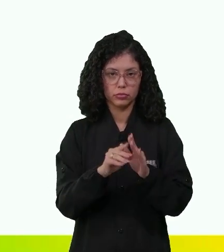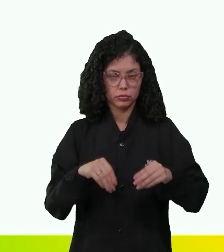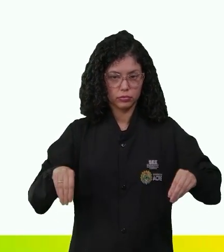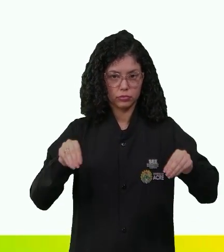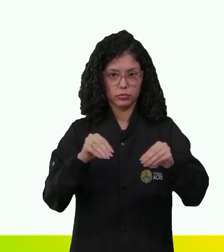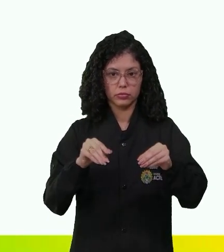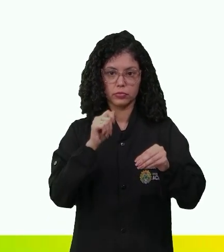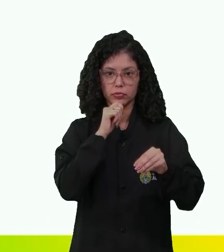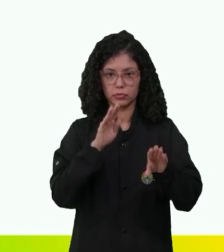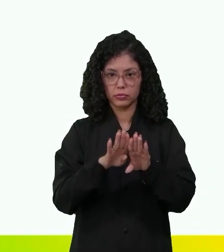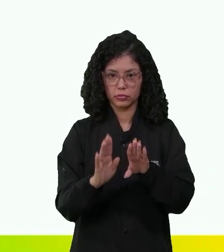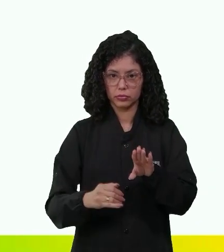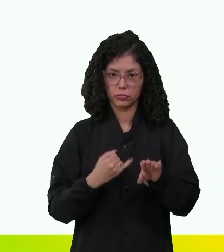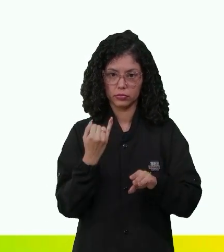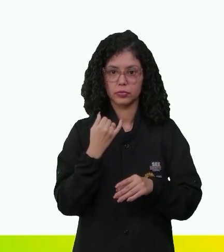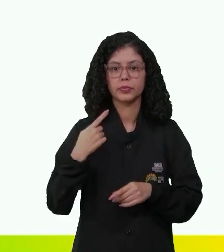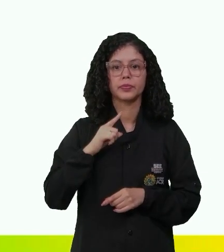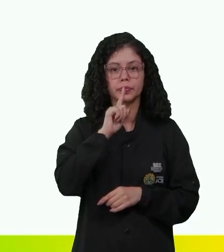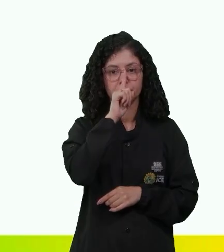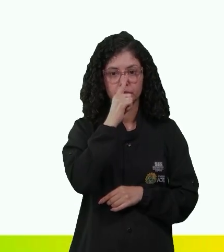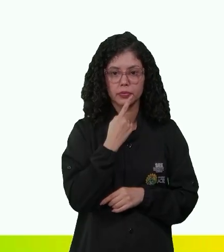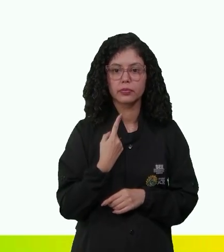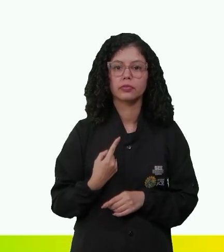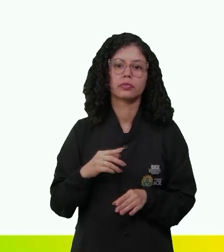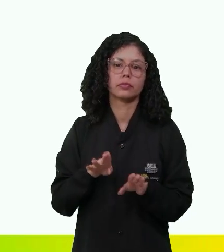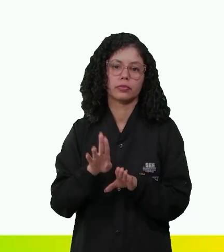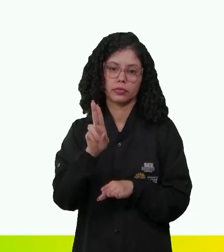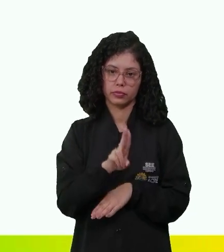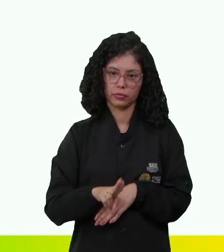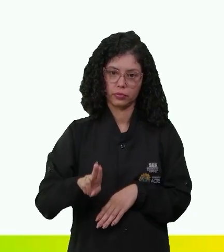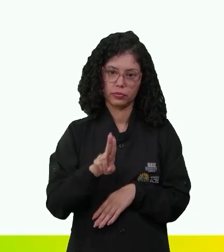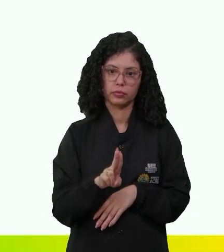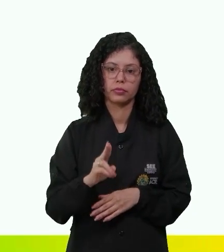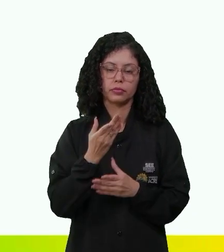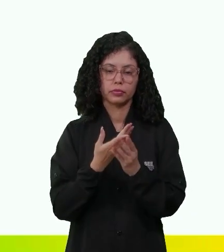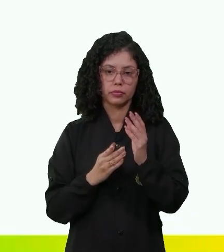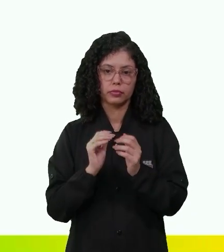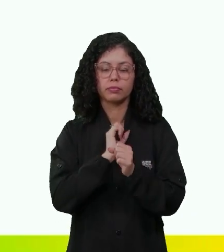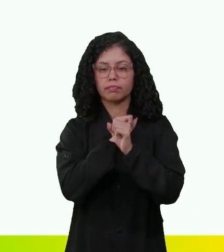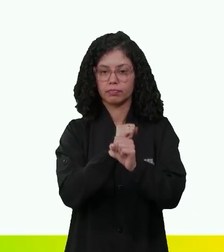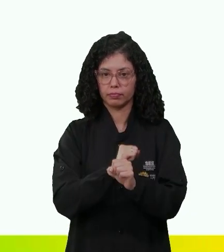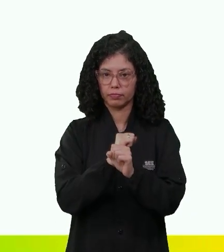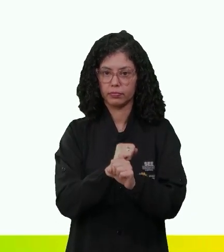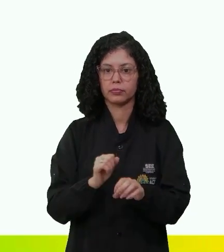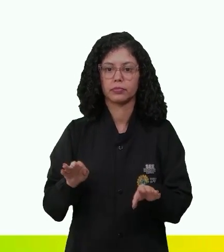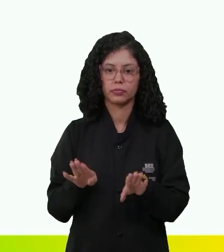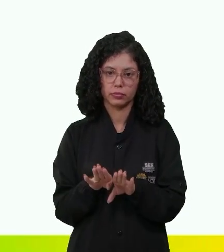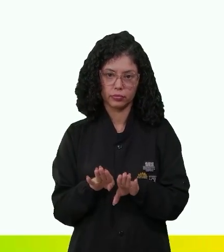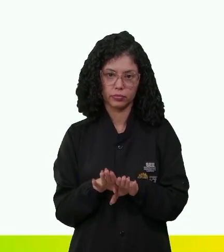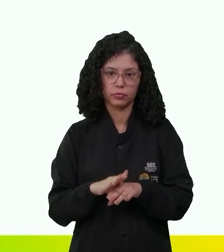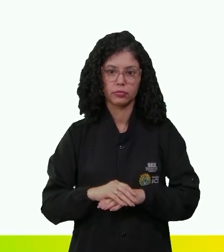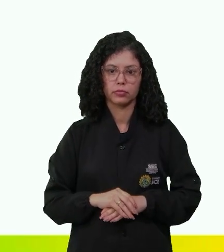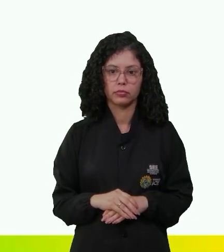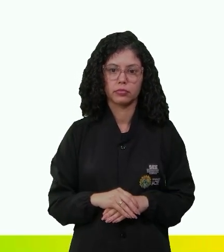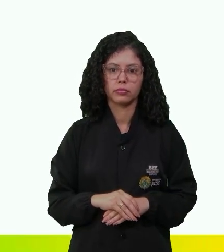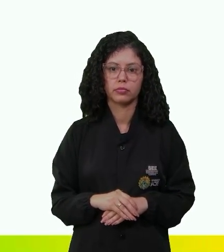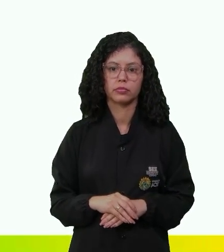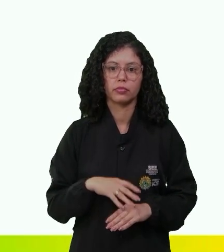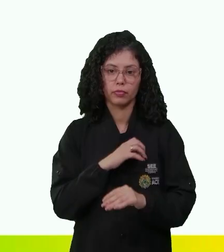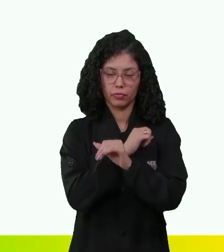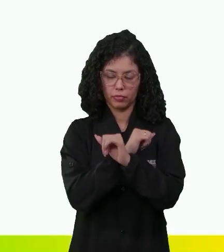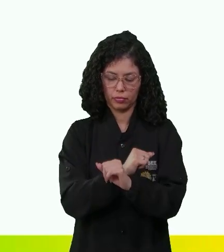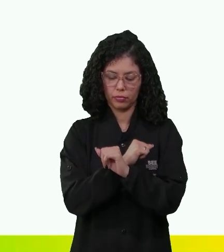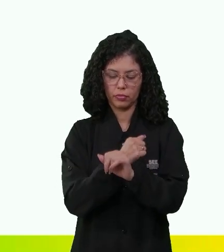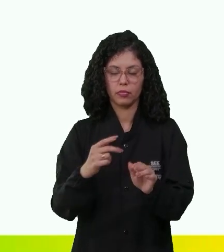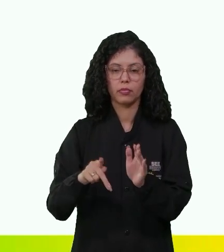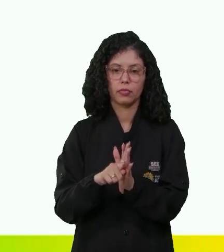território, principalmente a cana-de-açúcar, e o uso da mão de obra escrava. A escravização